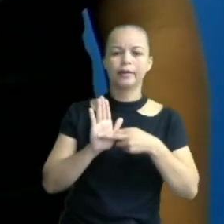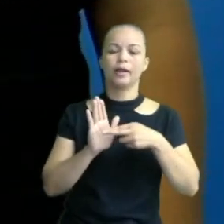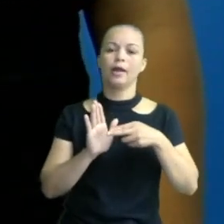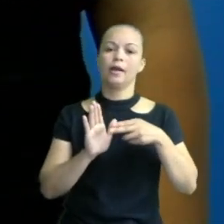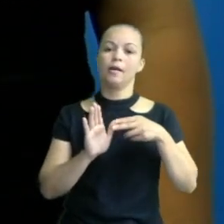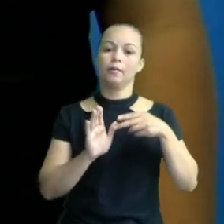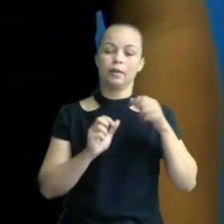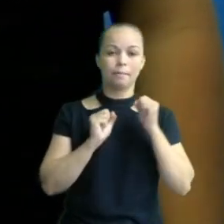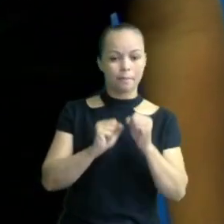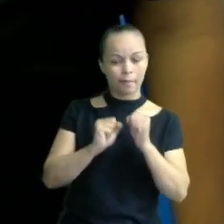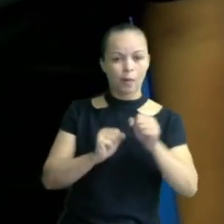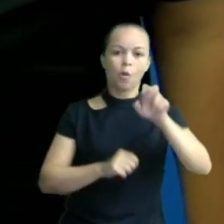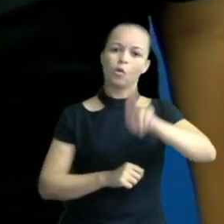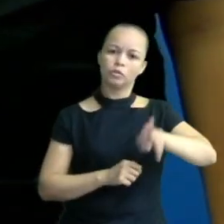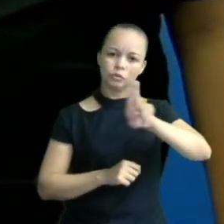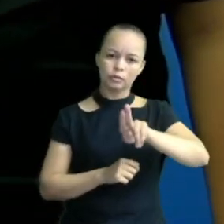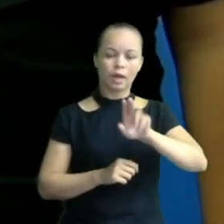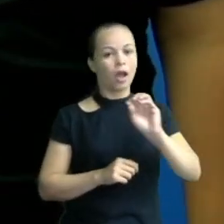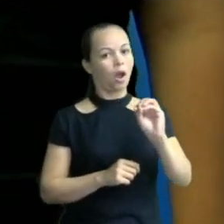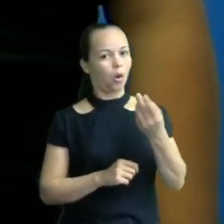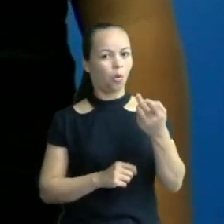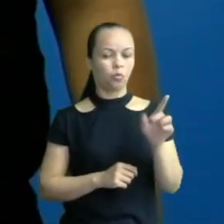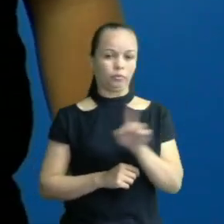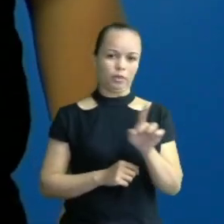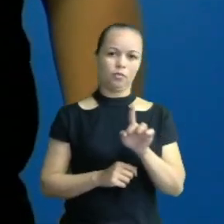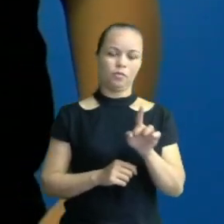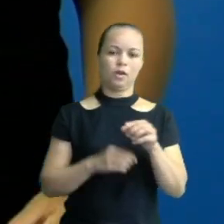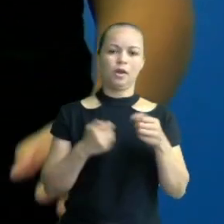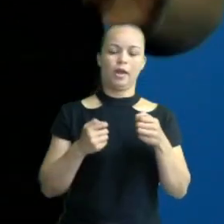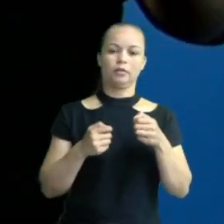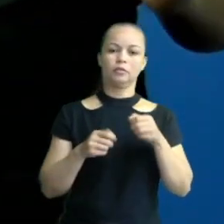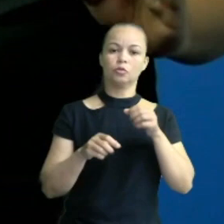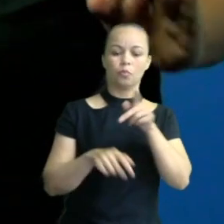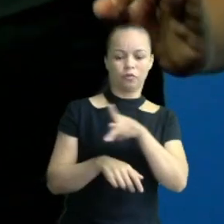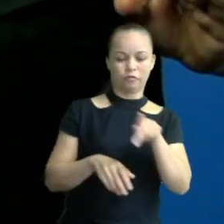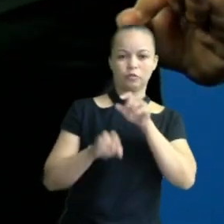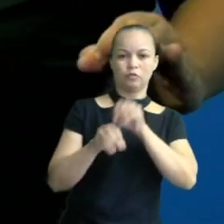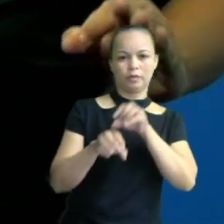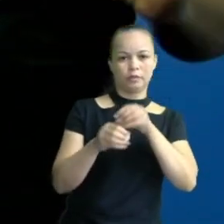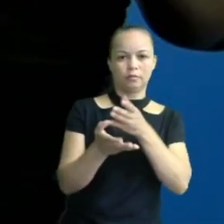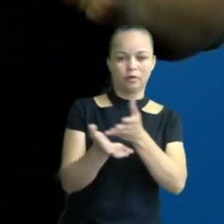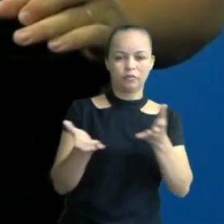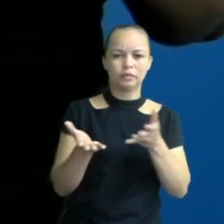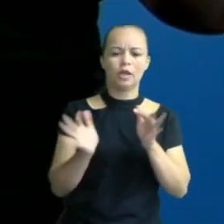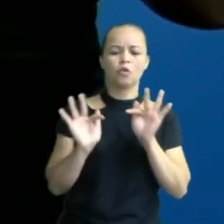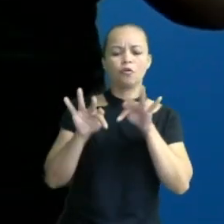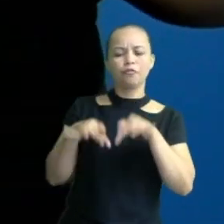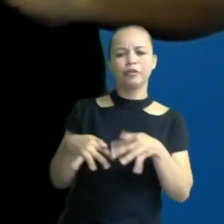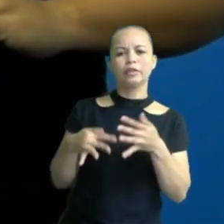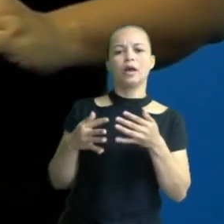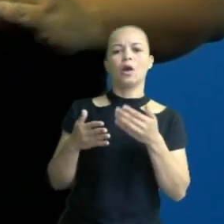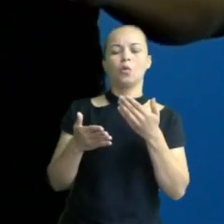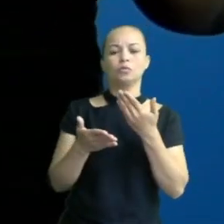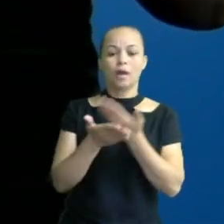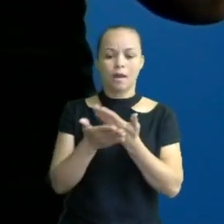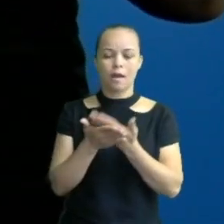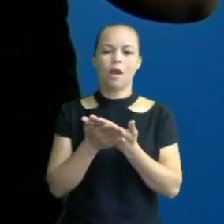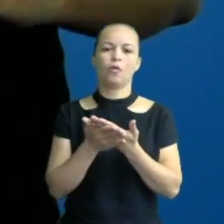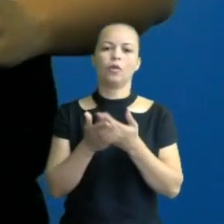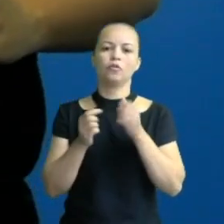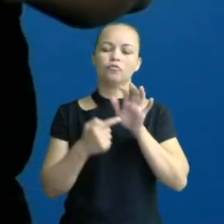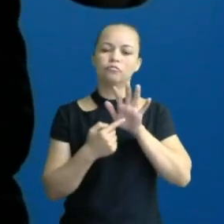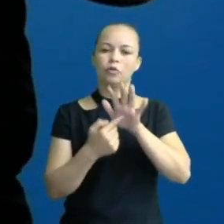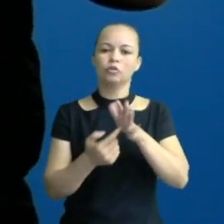não utilizar. E é isso que o professor vai ensinar para você. No finalzinho da aula, eu vou dar um macete